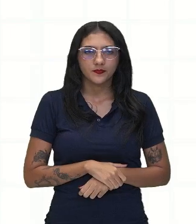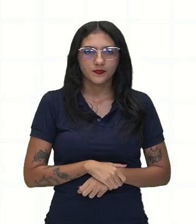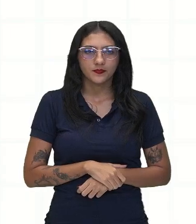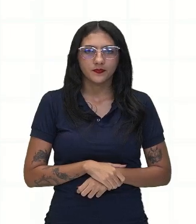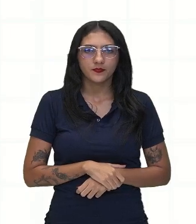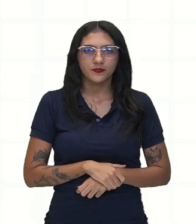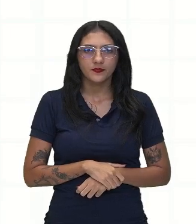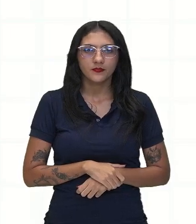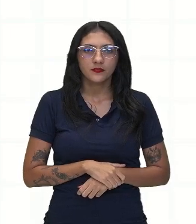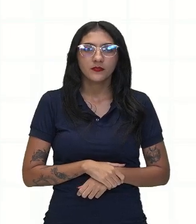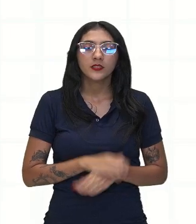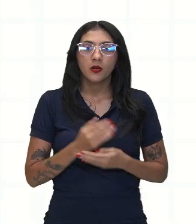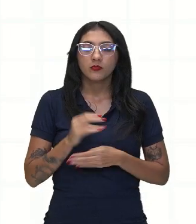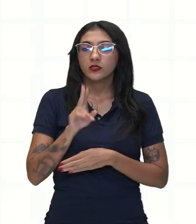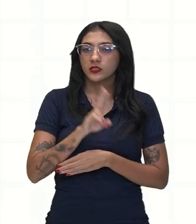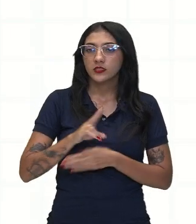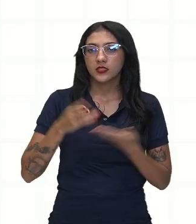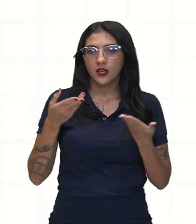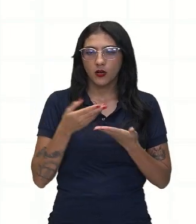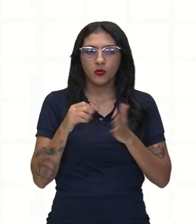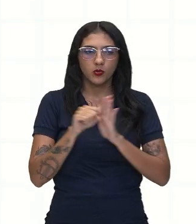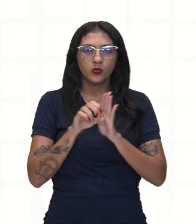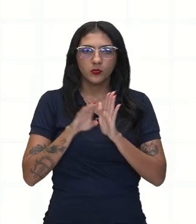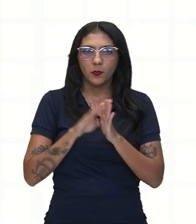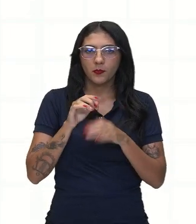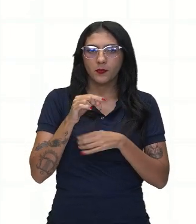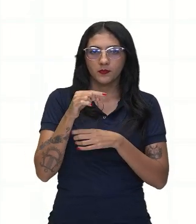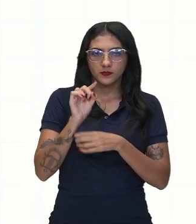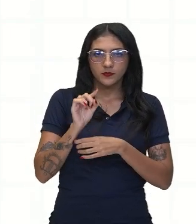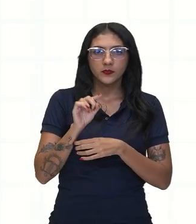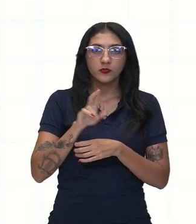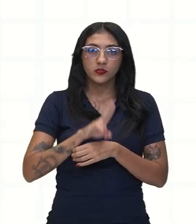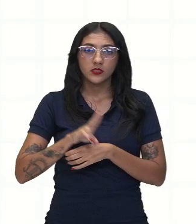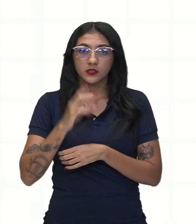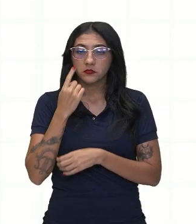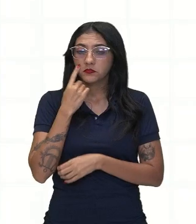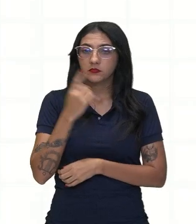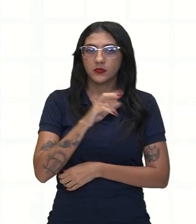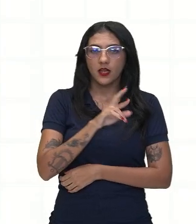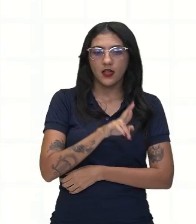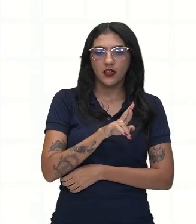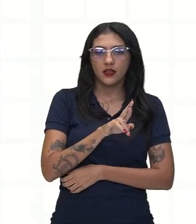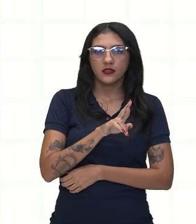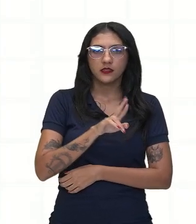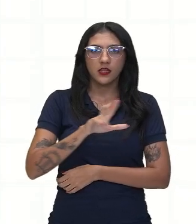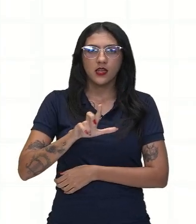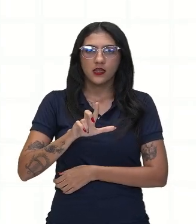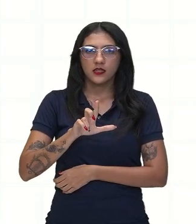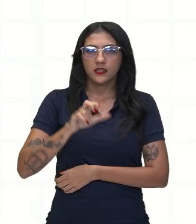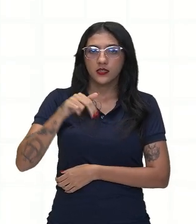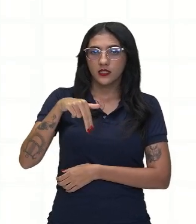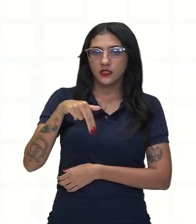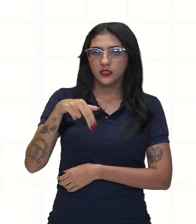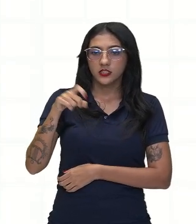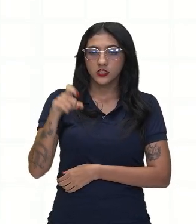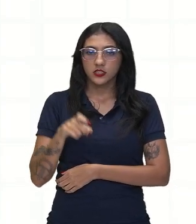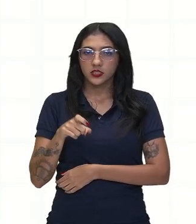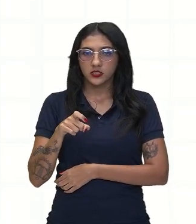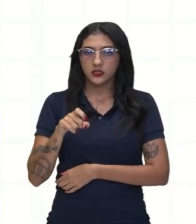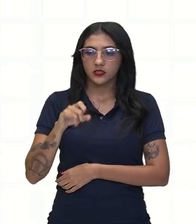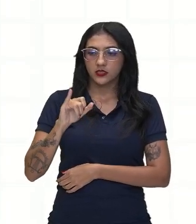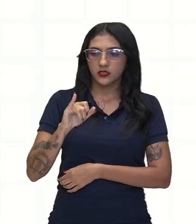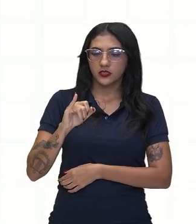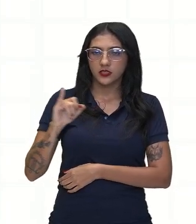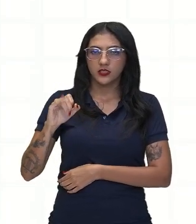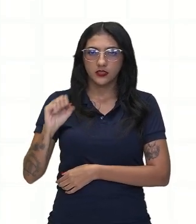se acentuar aqui as paroxítonas terminadas em R, L, N, X, I, S